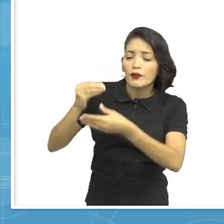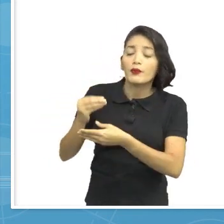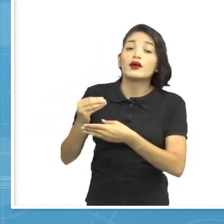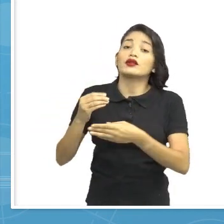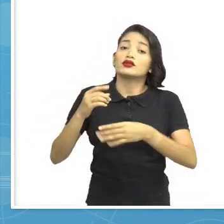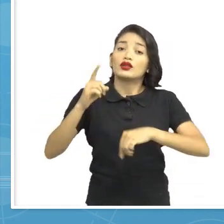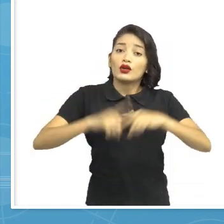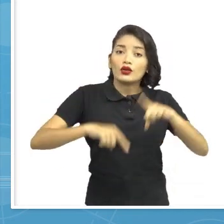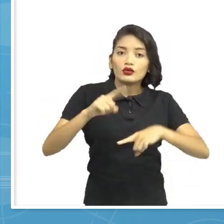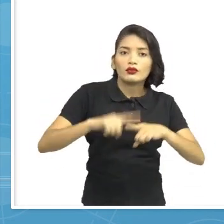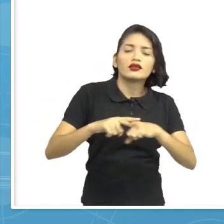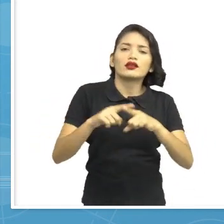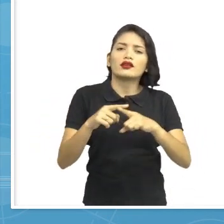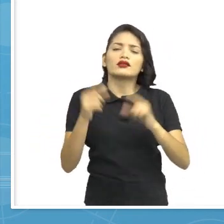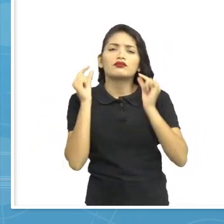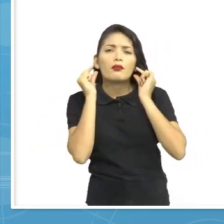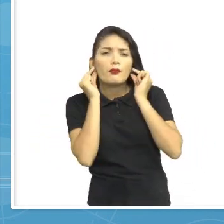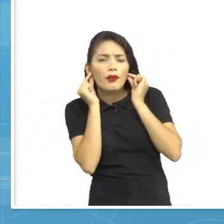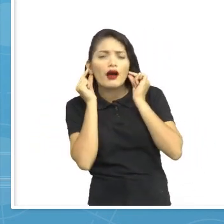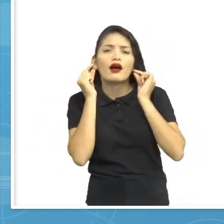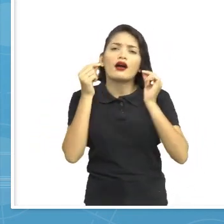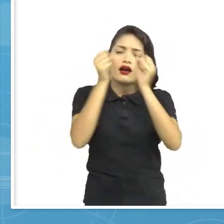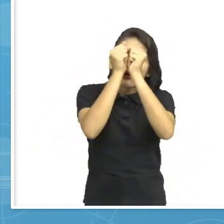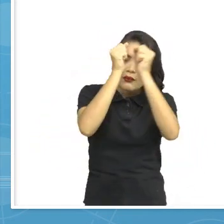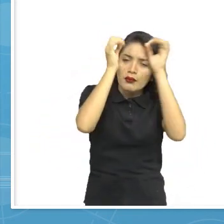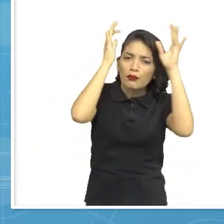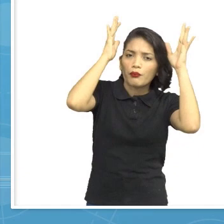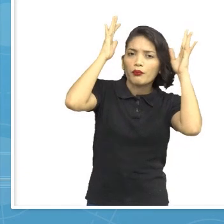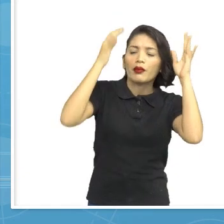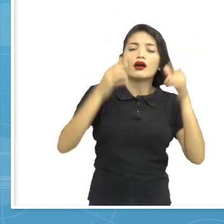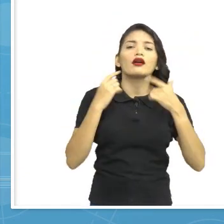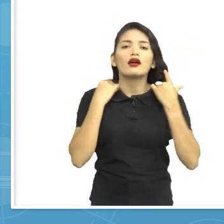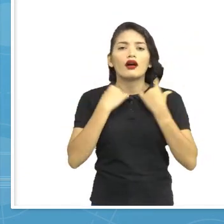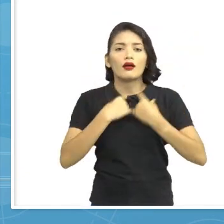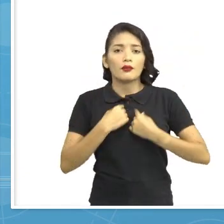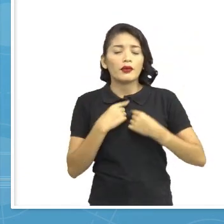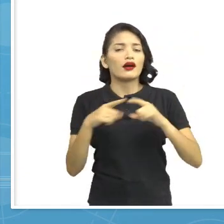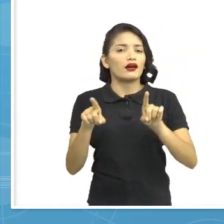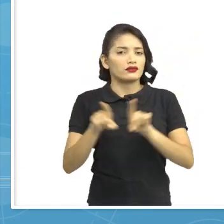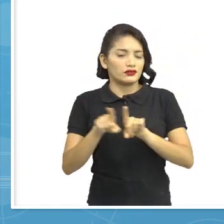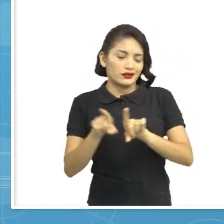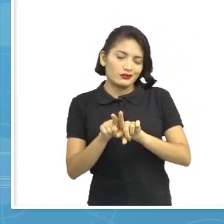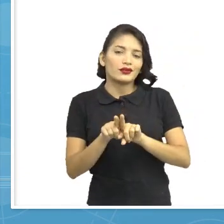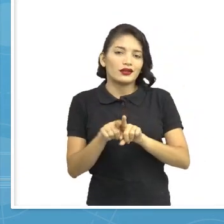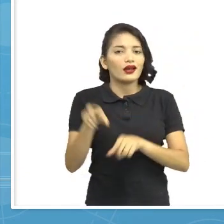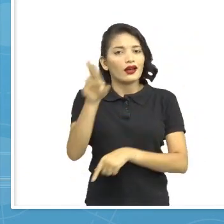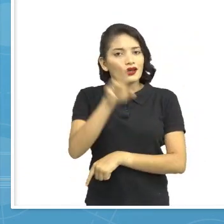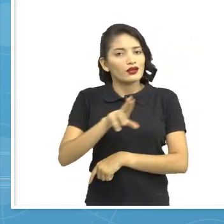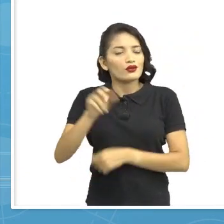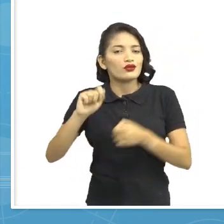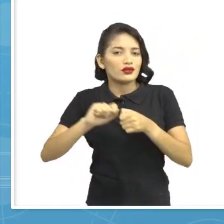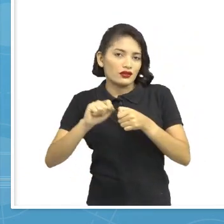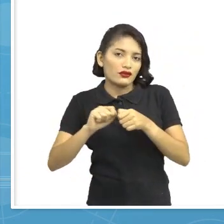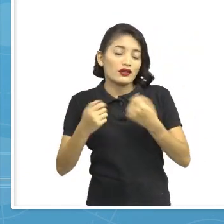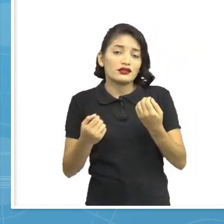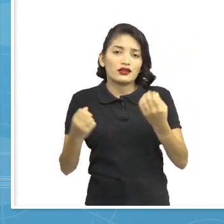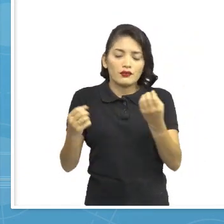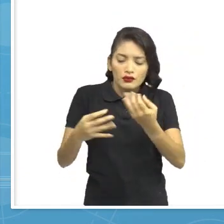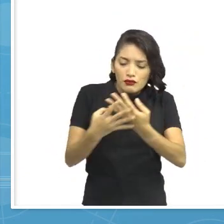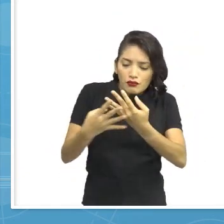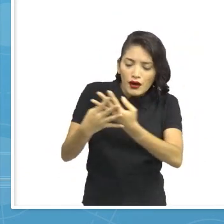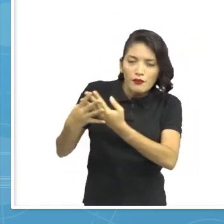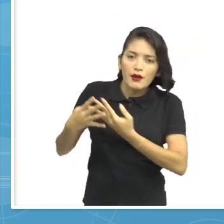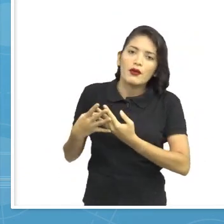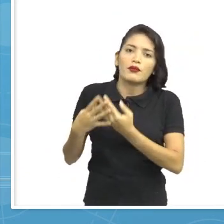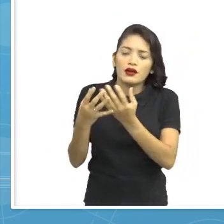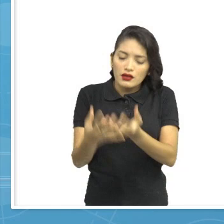produções, nos seus adereços, cocar, colar, né? Brincos, que nós vimos também que eles fazem, além dos trançados,